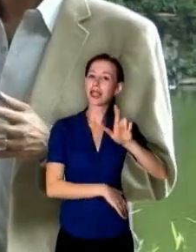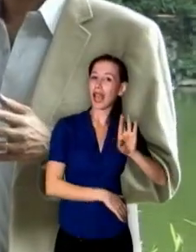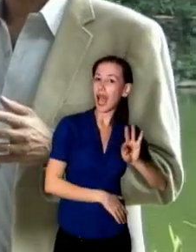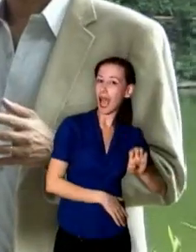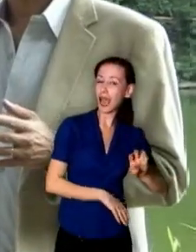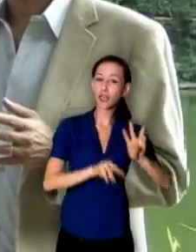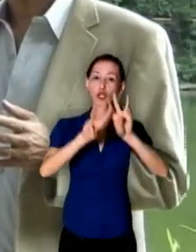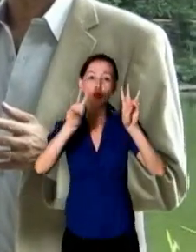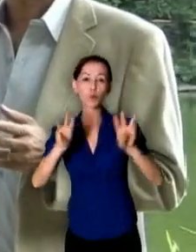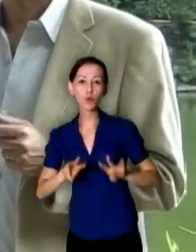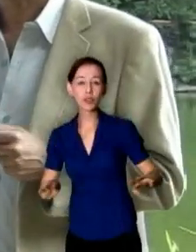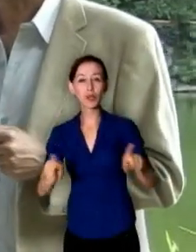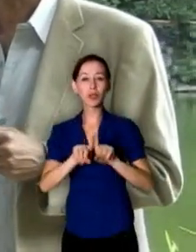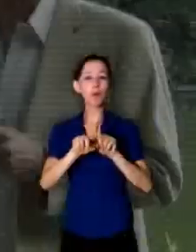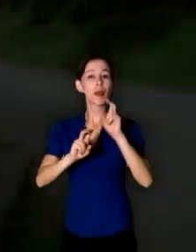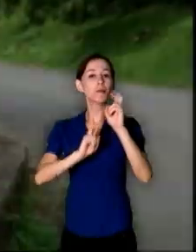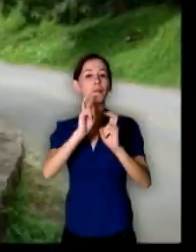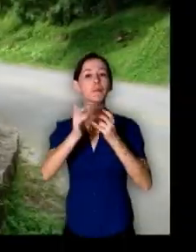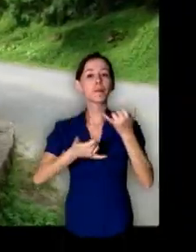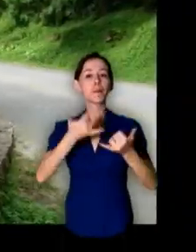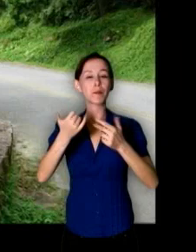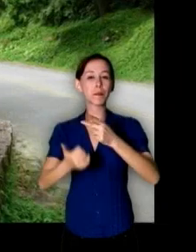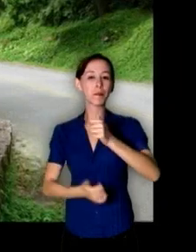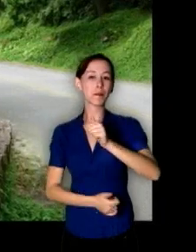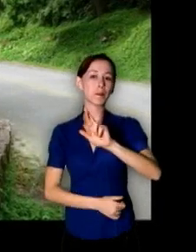e parques são alguns deles.